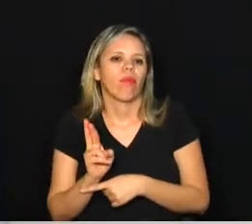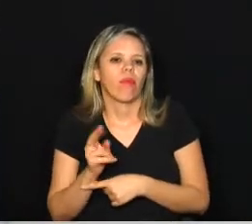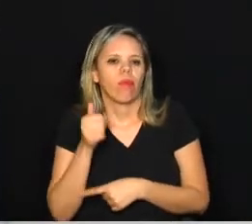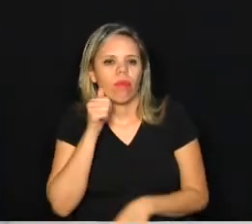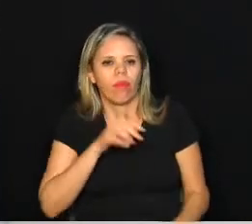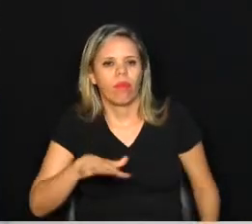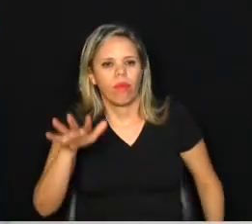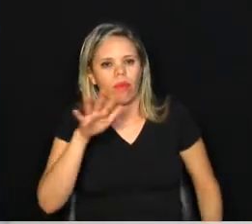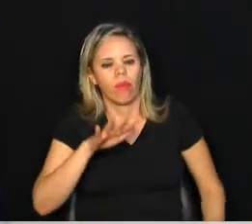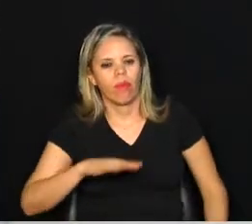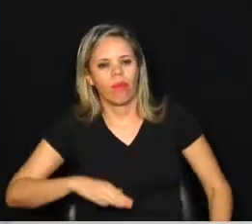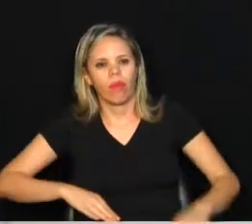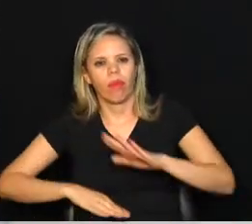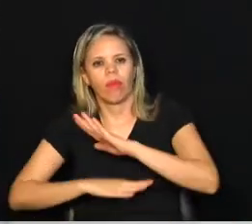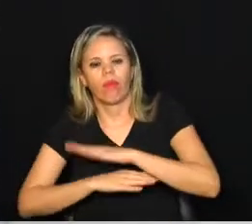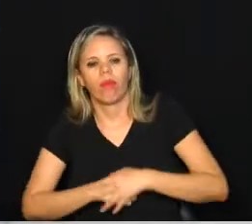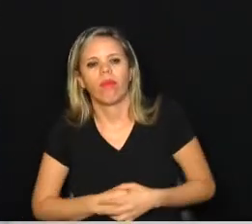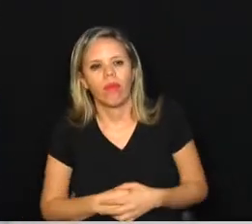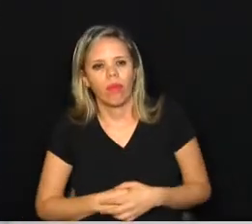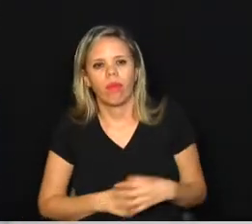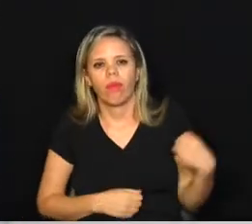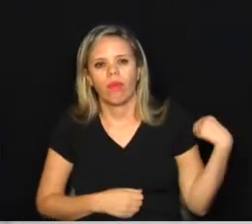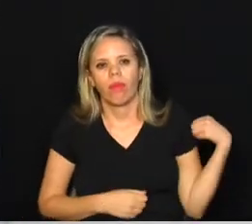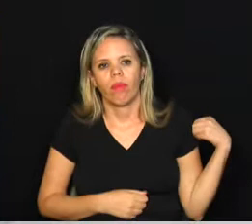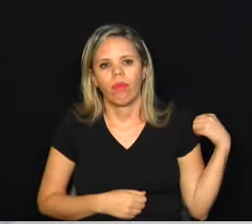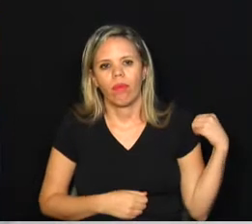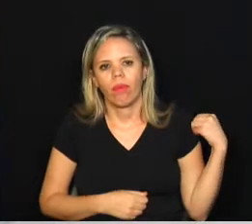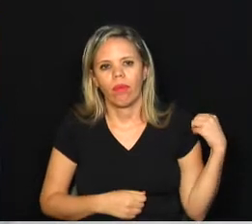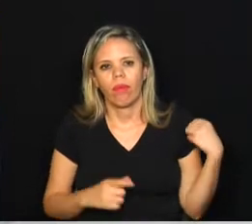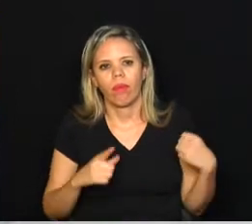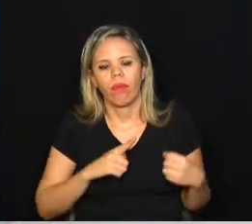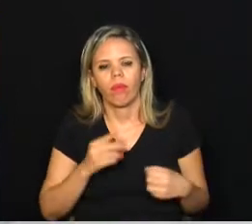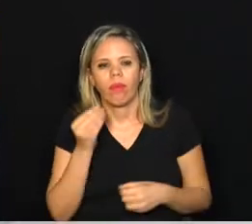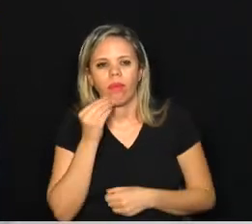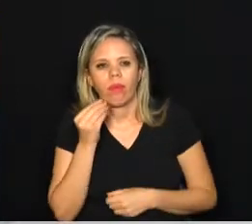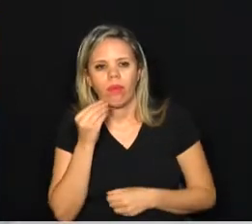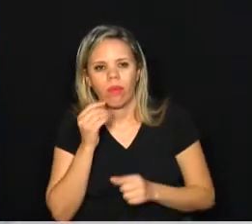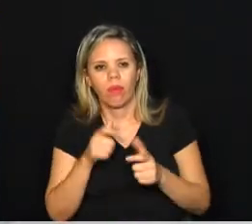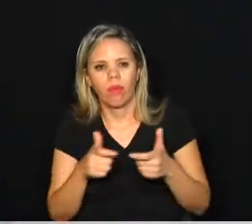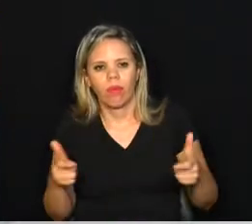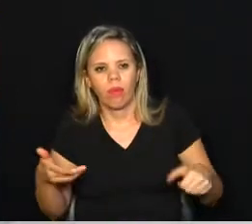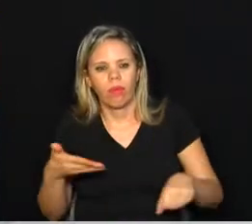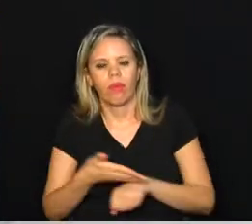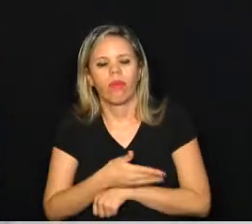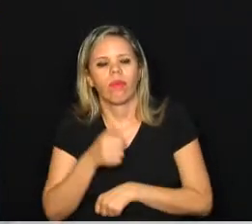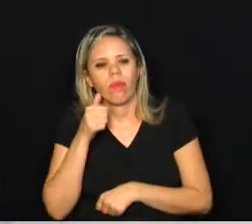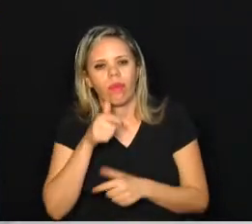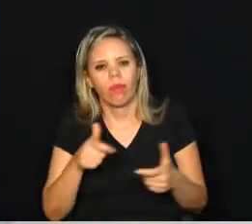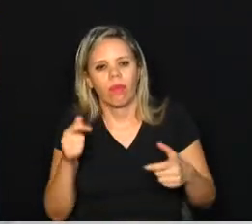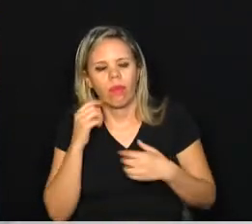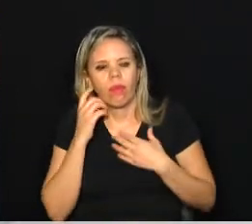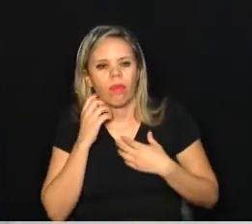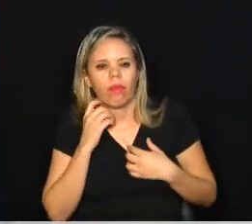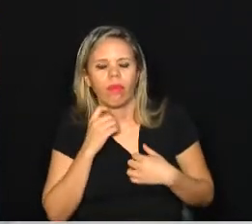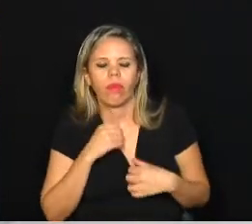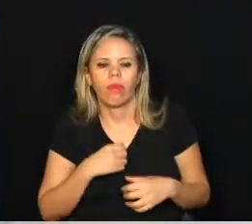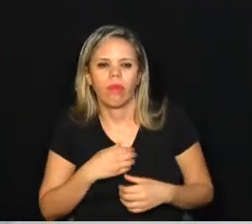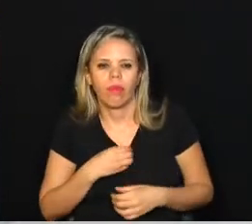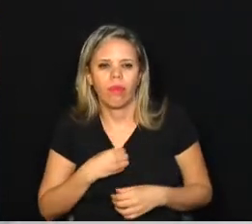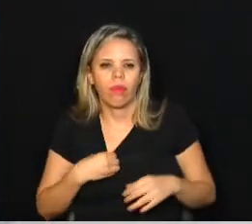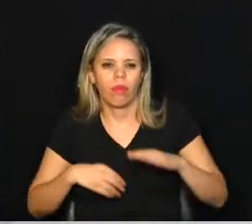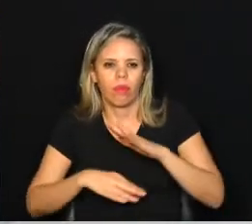femininas da Câmara, né, que, enfim, nós tivemos aí a oportunidade de ampliar a participação feminina na